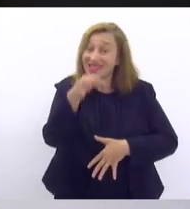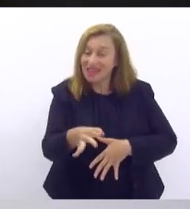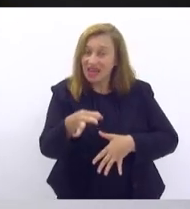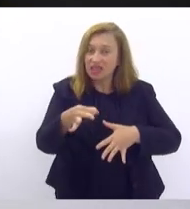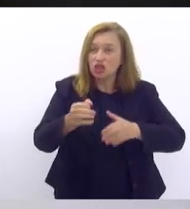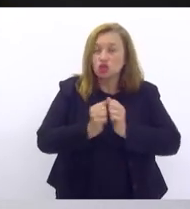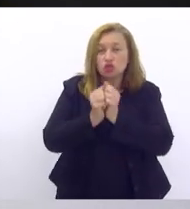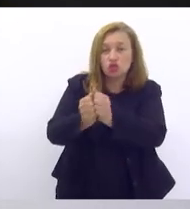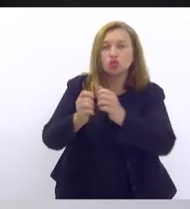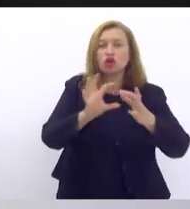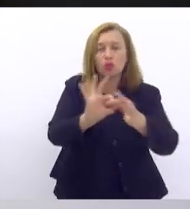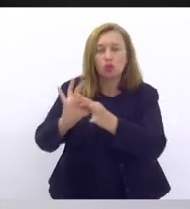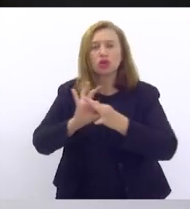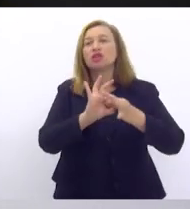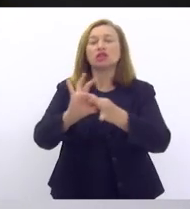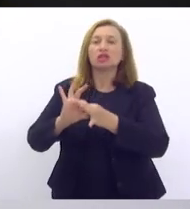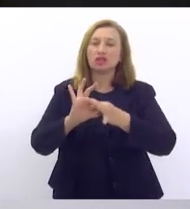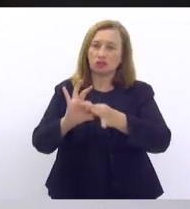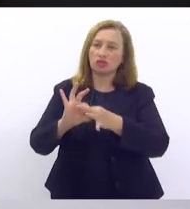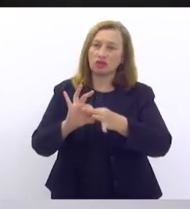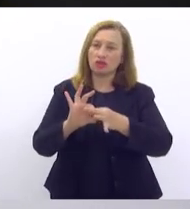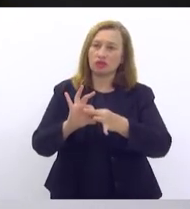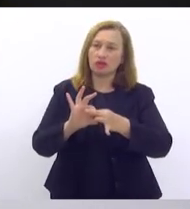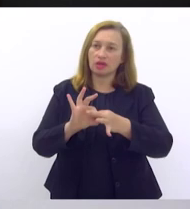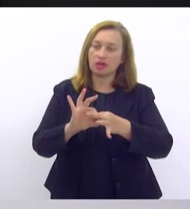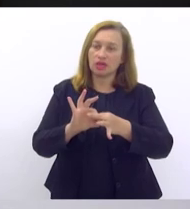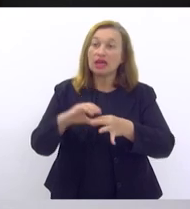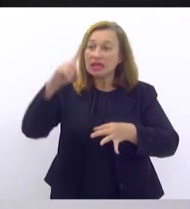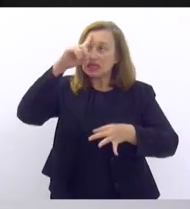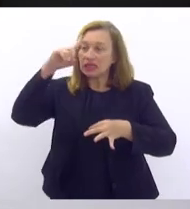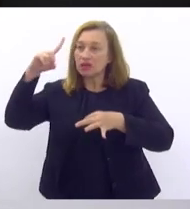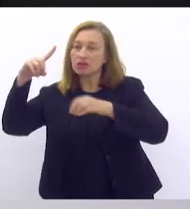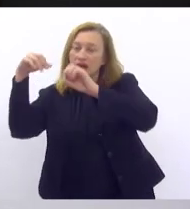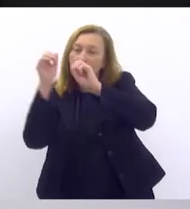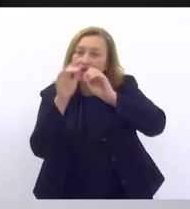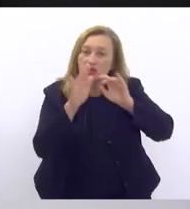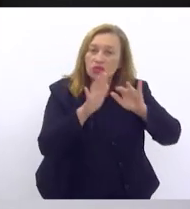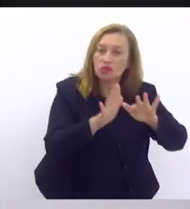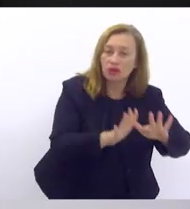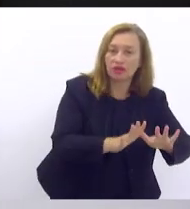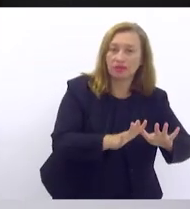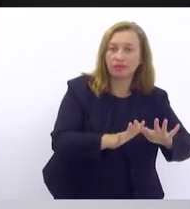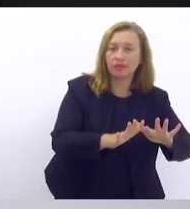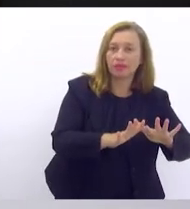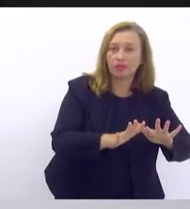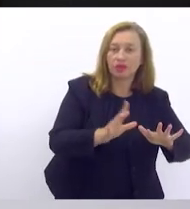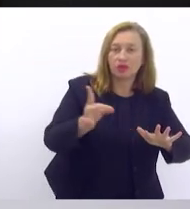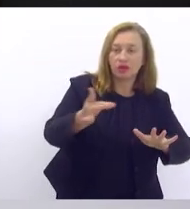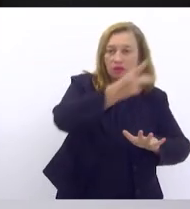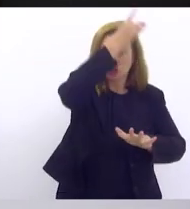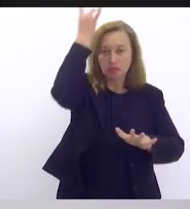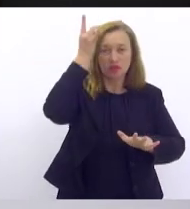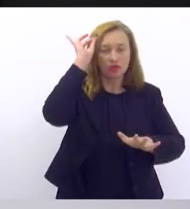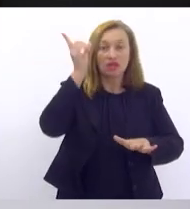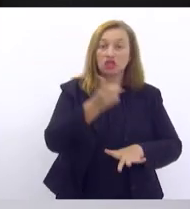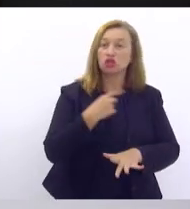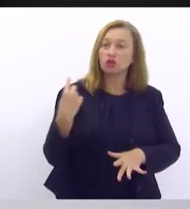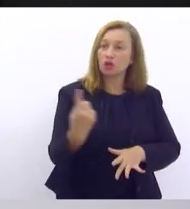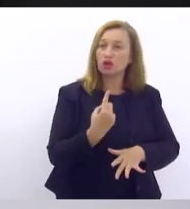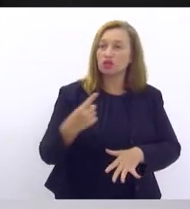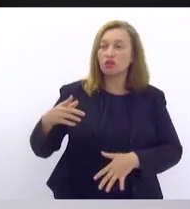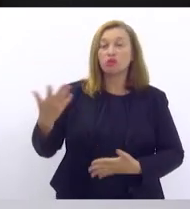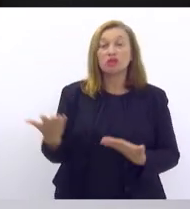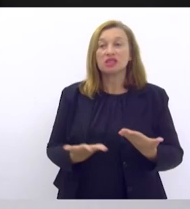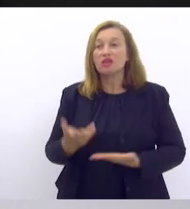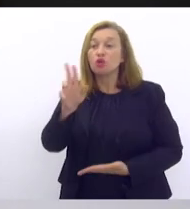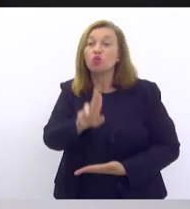munidos e preenchidos pela força, pelo poder do Espírito Santo. Nós somos instrumentos,